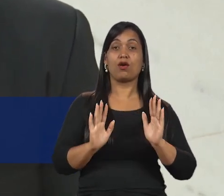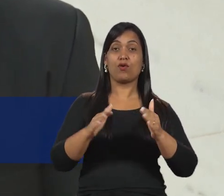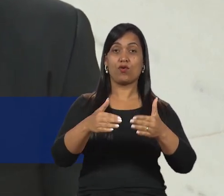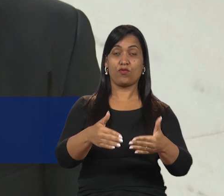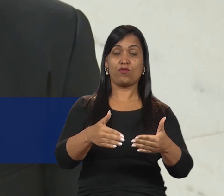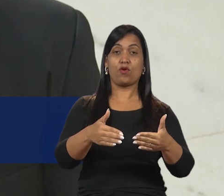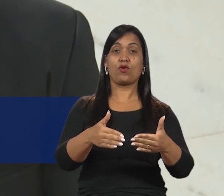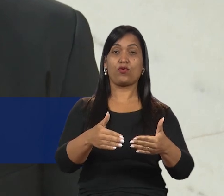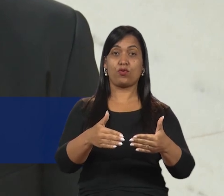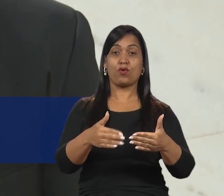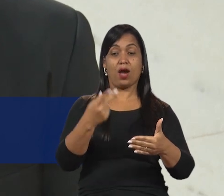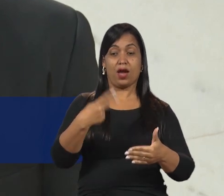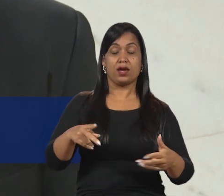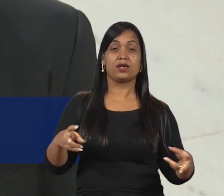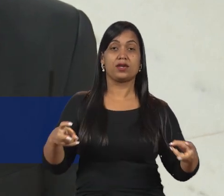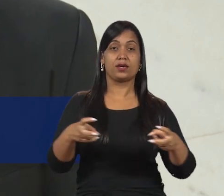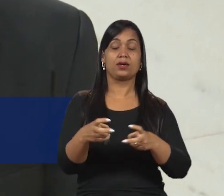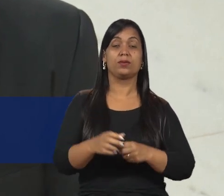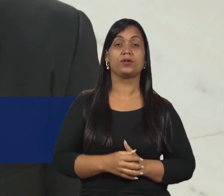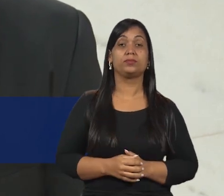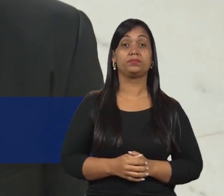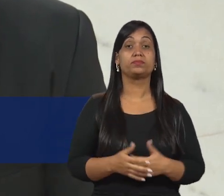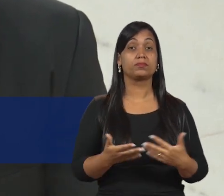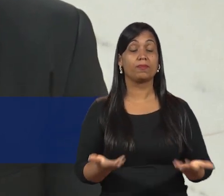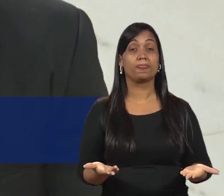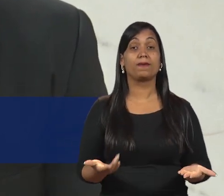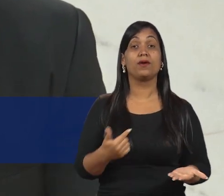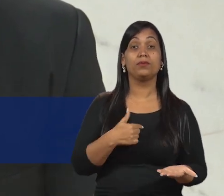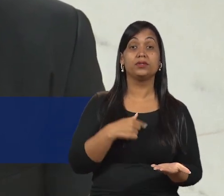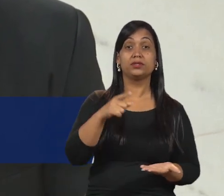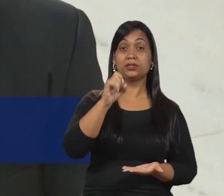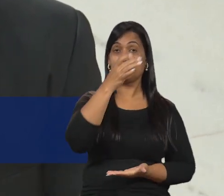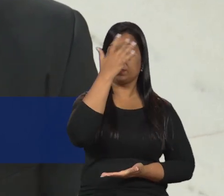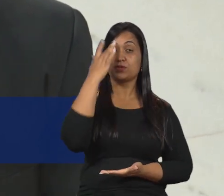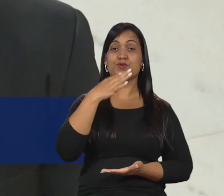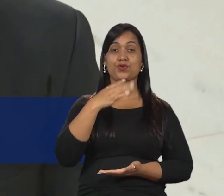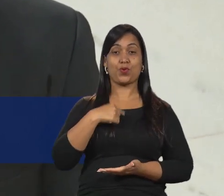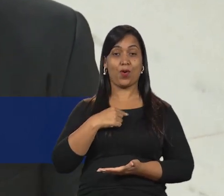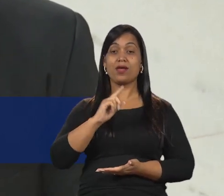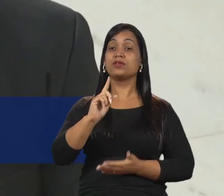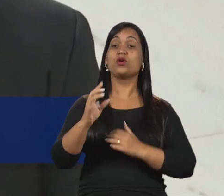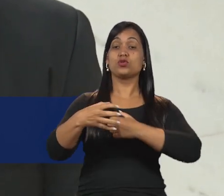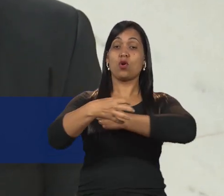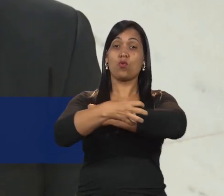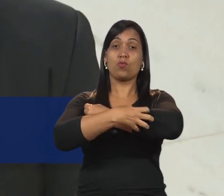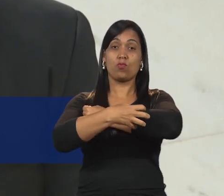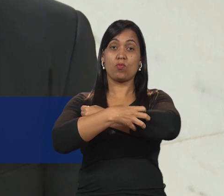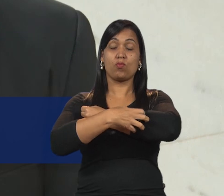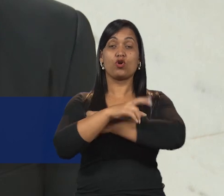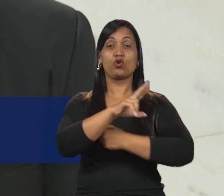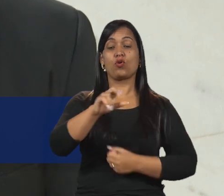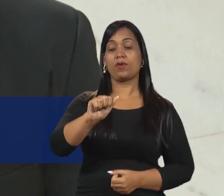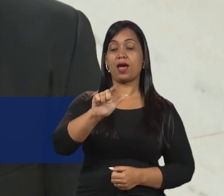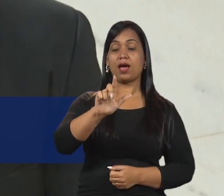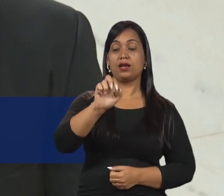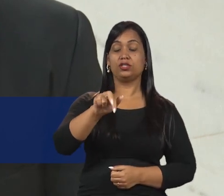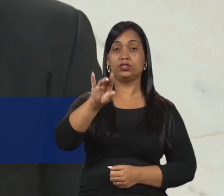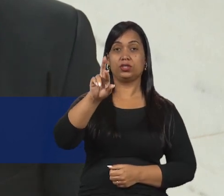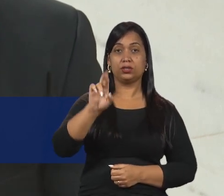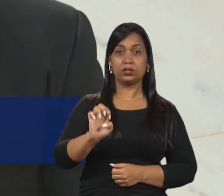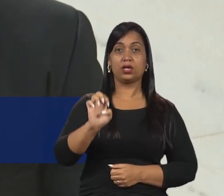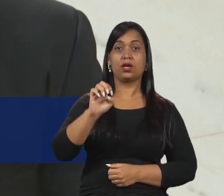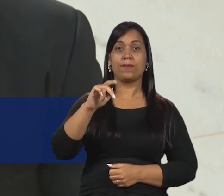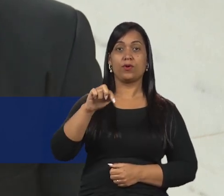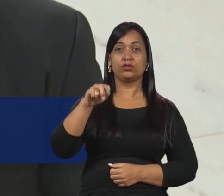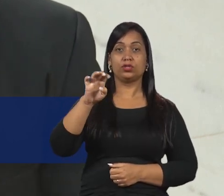foco nosso aqui na Câmara, para quem não me conhece, Alexandre Montenegro, eu sou guarda